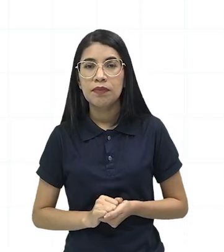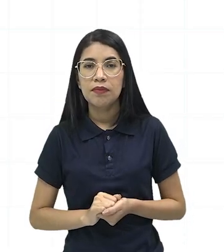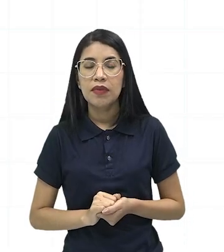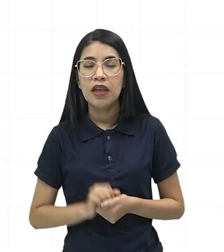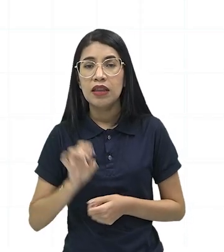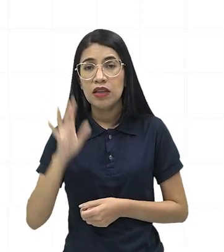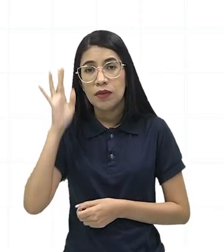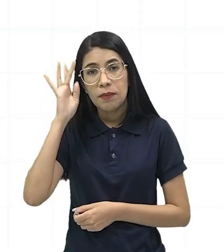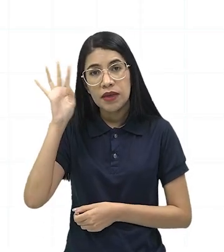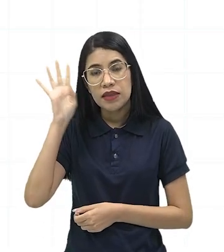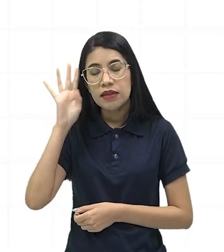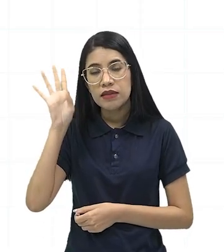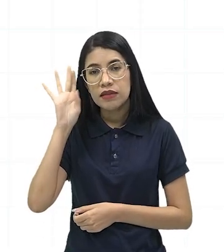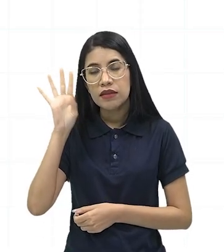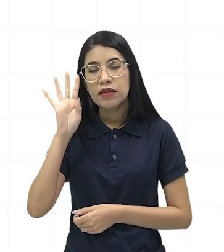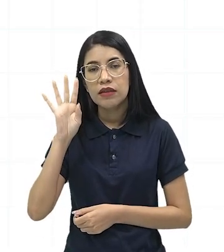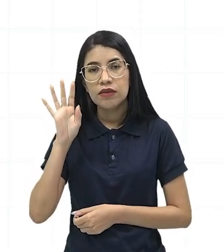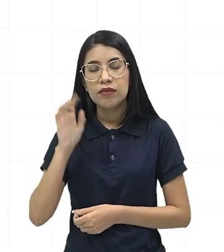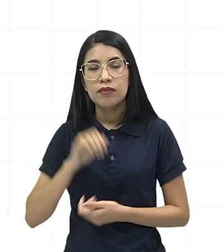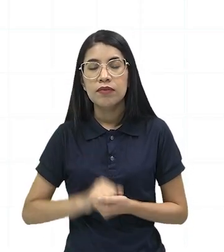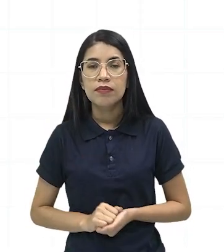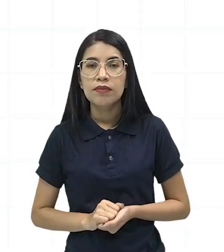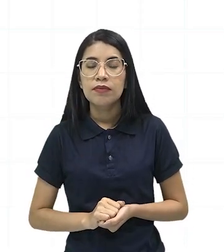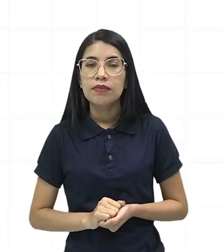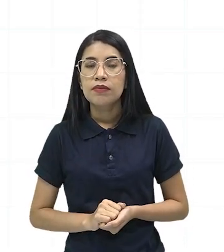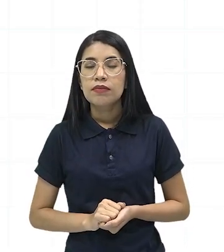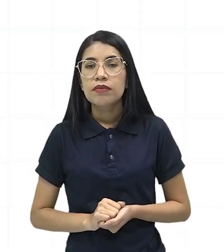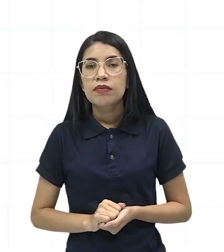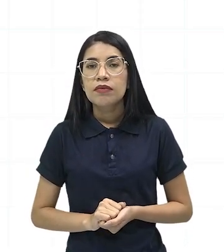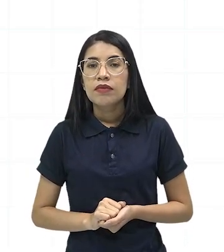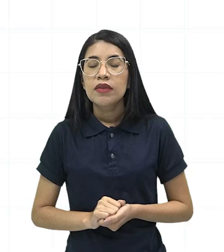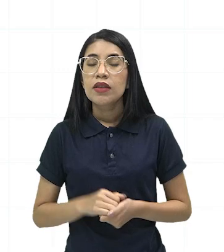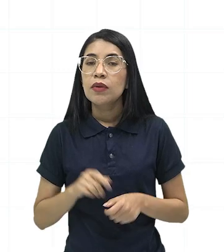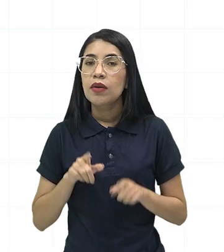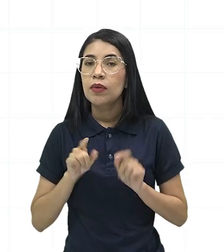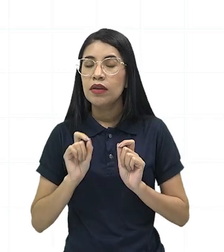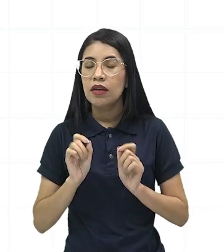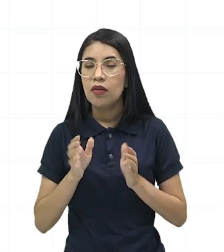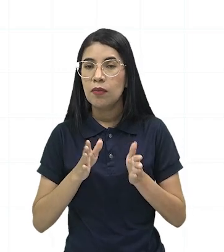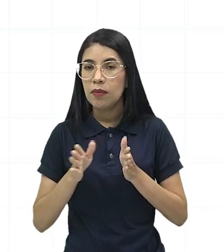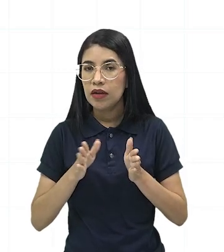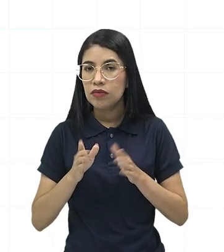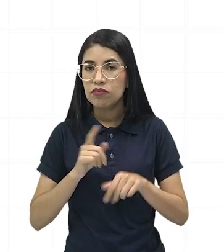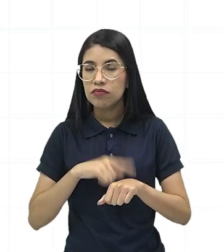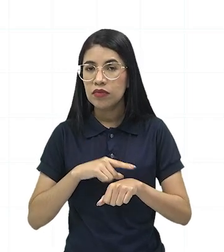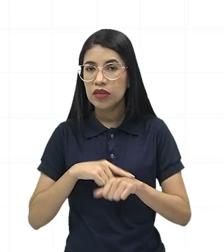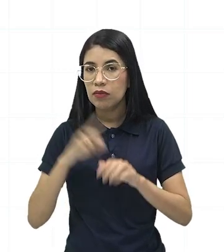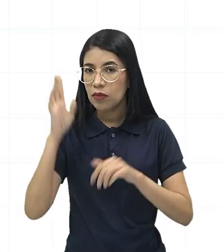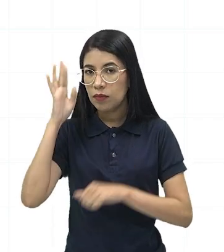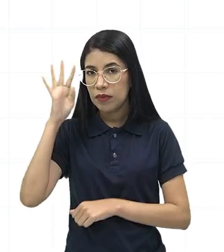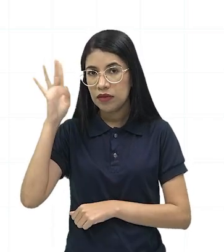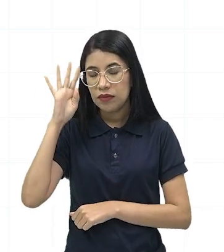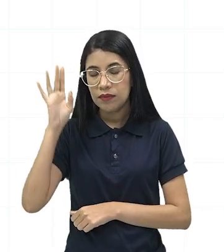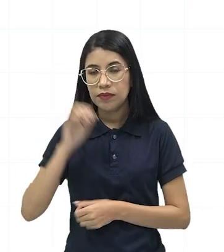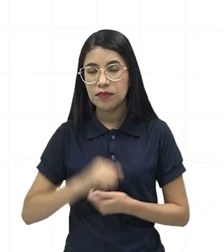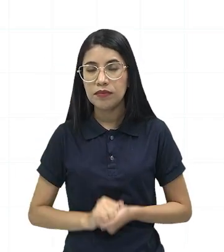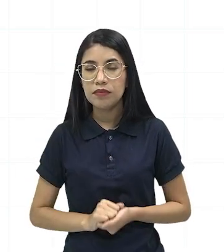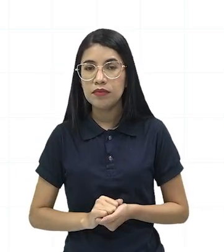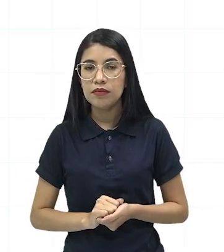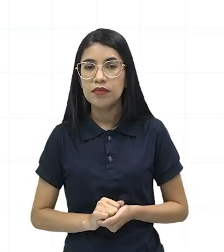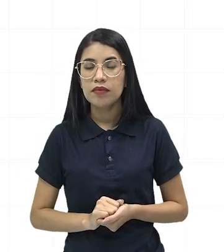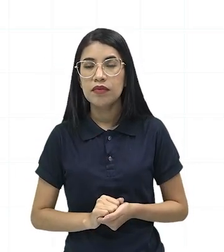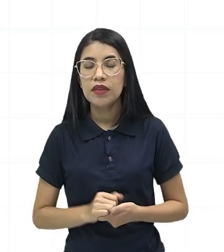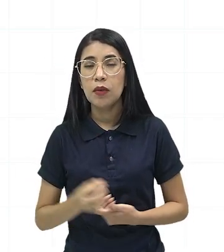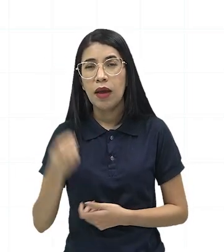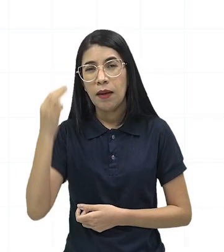do personagem, aquilo que ele está pensando. Então, esse é o tempo psicológico, ok? Aí ela segue, a memória